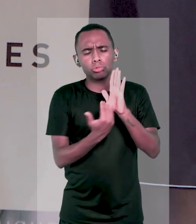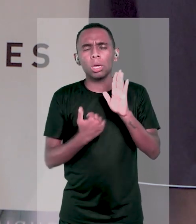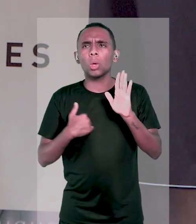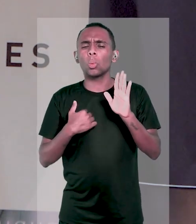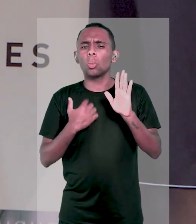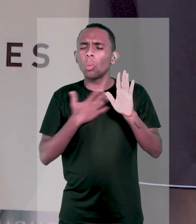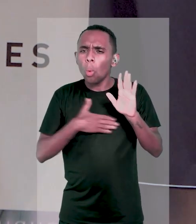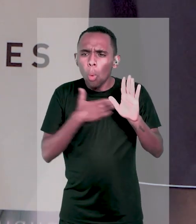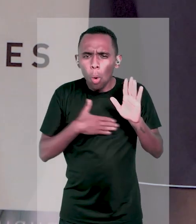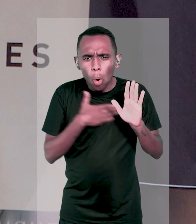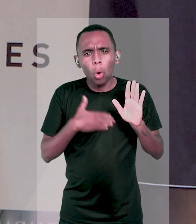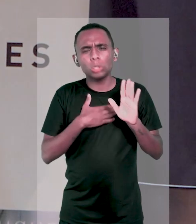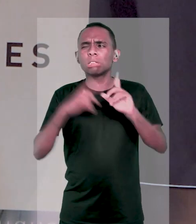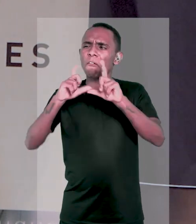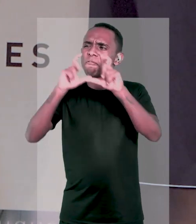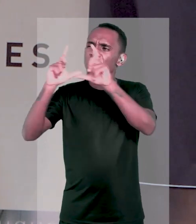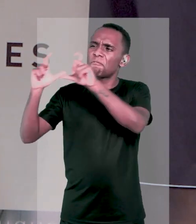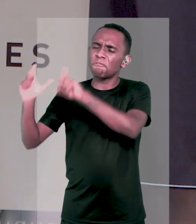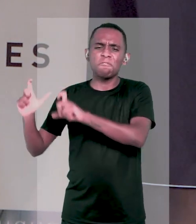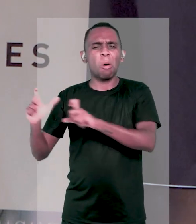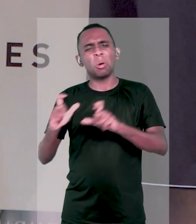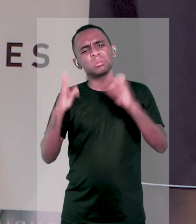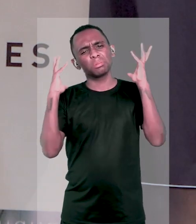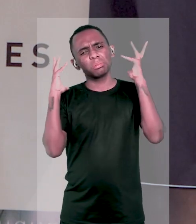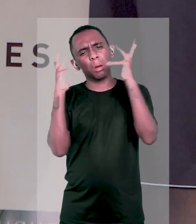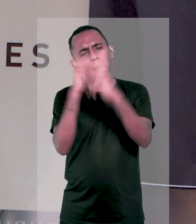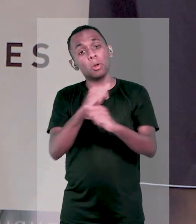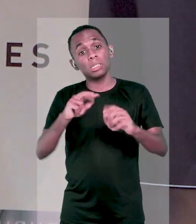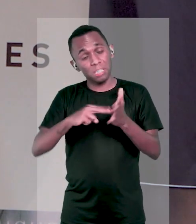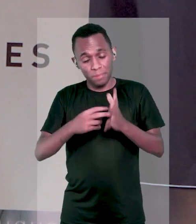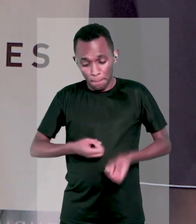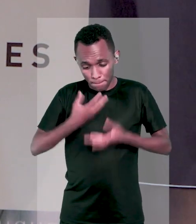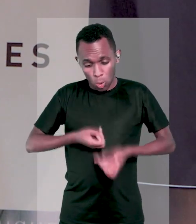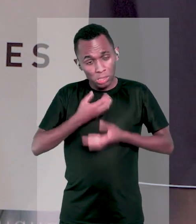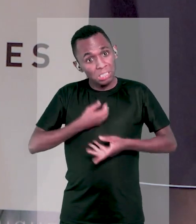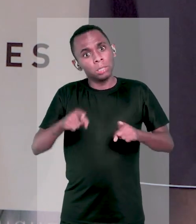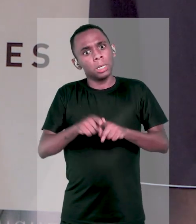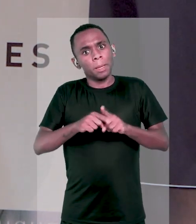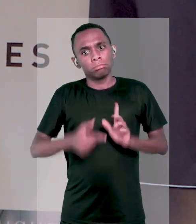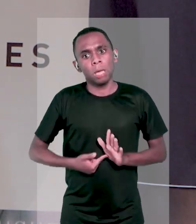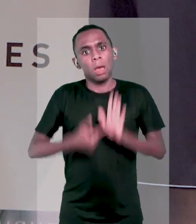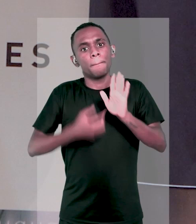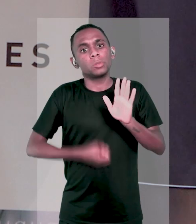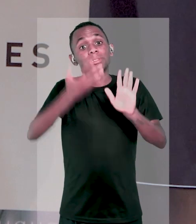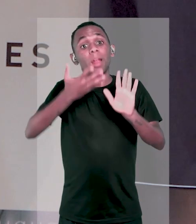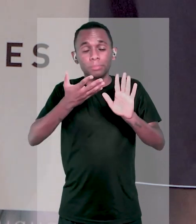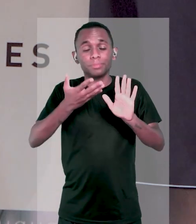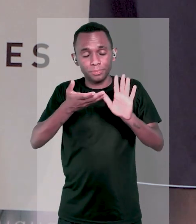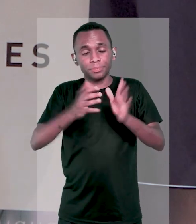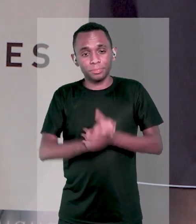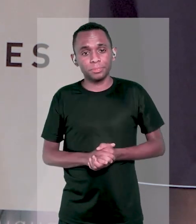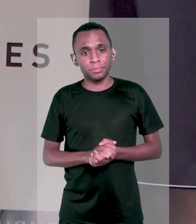e as fotografias foram retiradas e a exposição foi invadida por um vereador que se